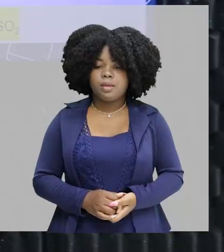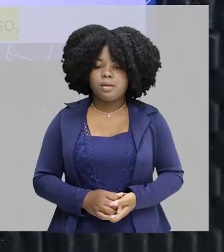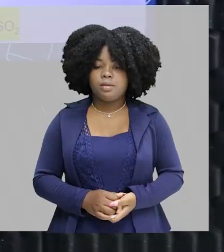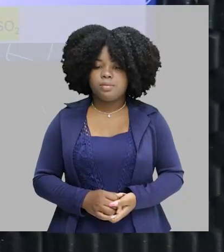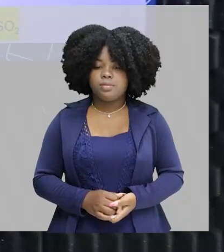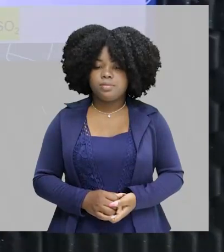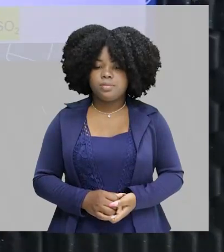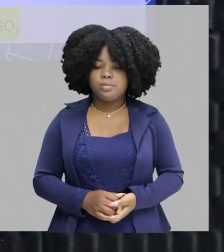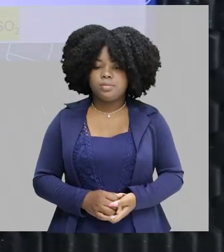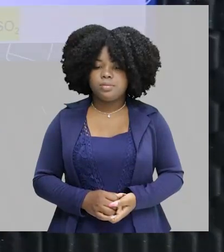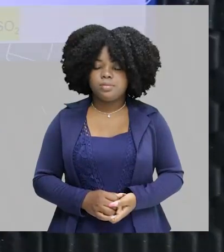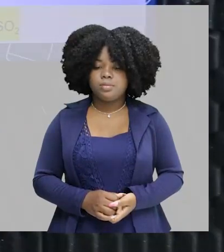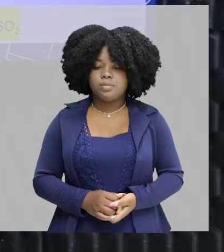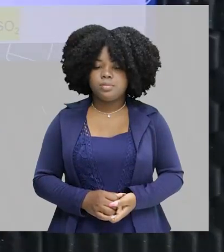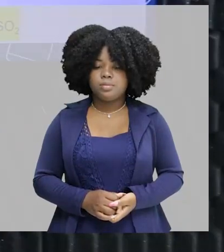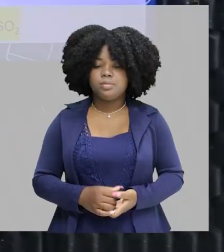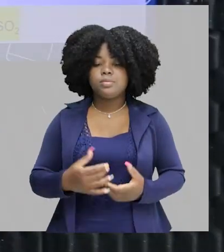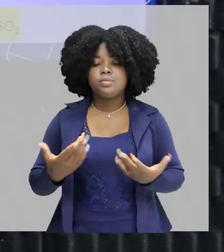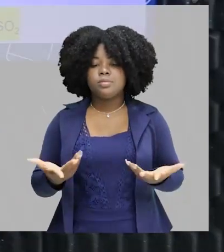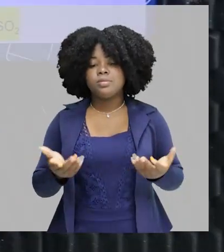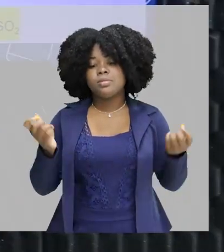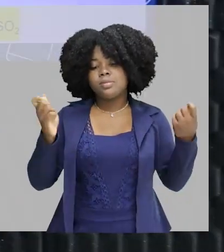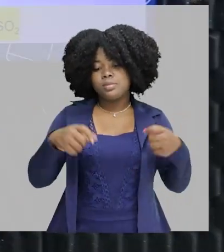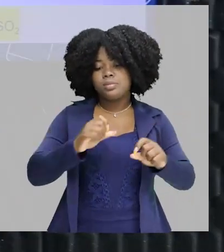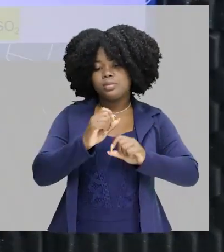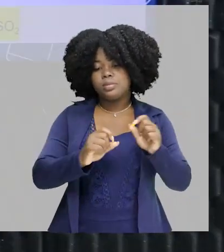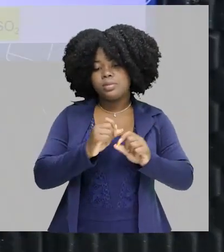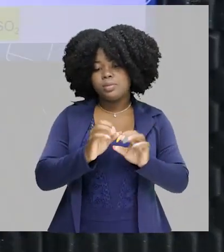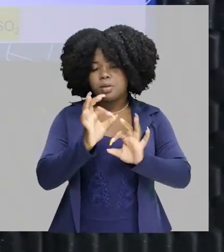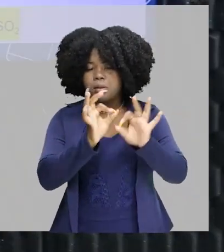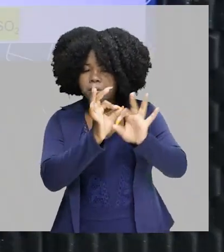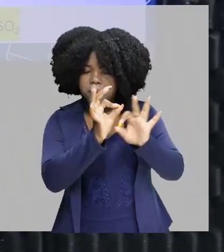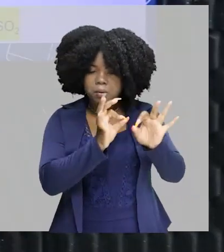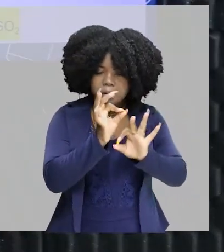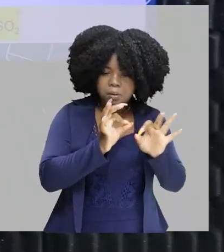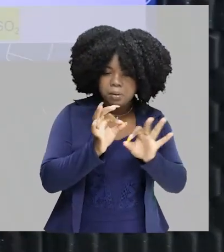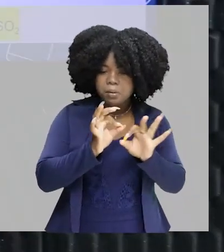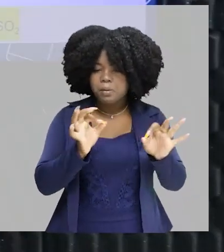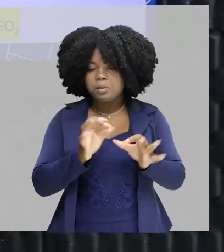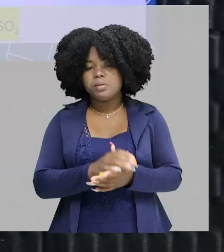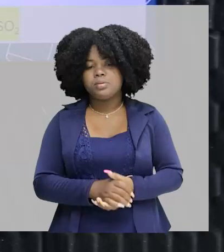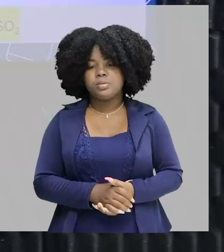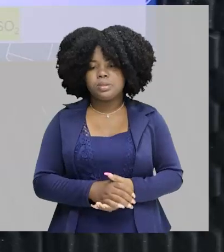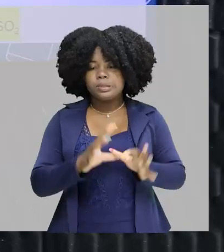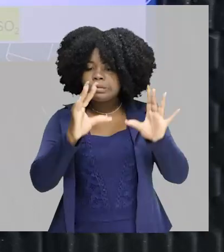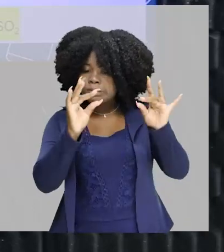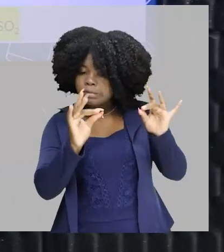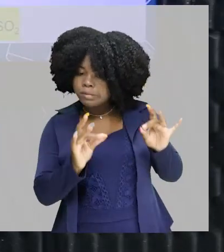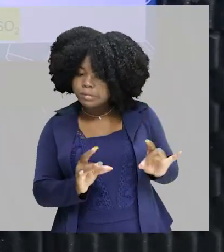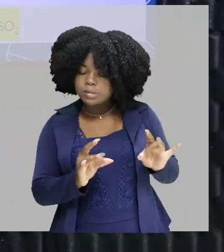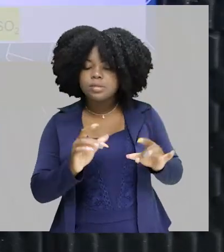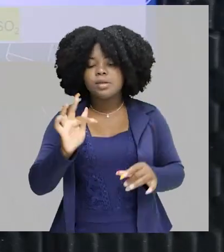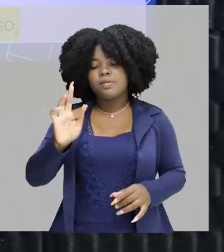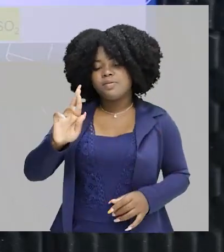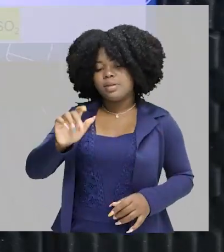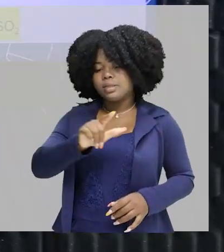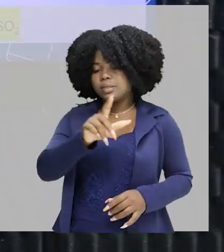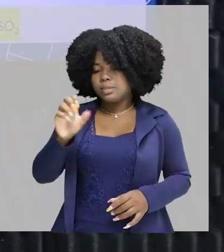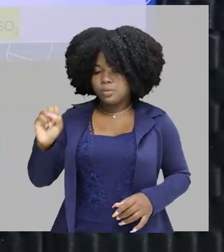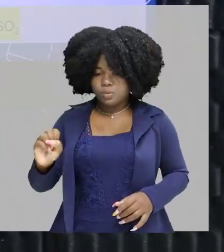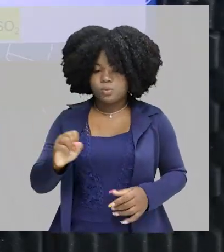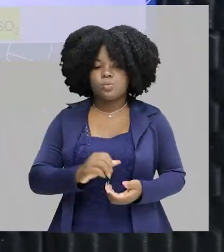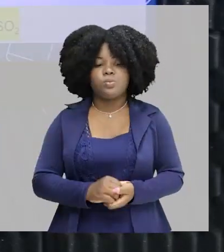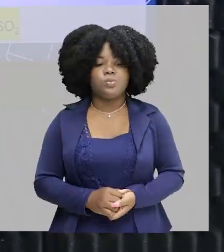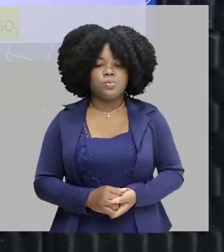Turminha, normalmente a gente vai poder simplificar a fração, né? Simplificar